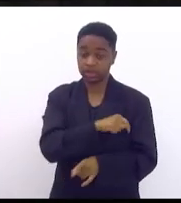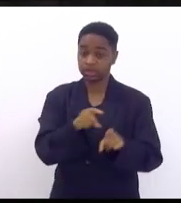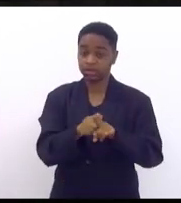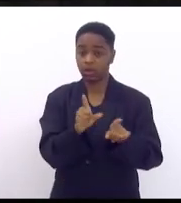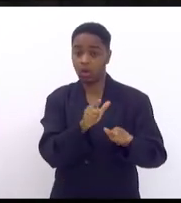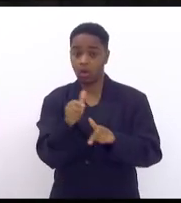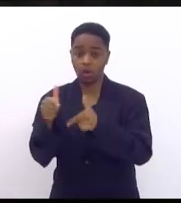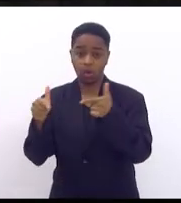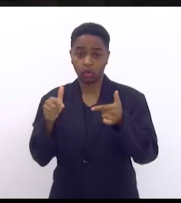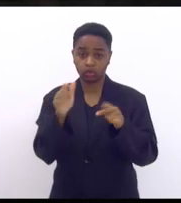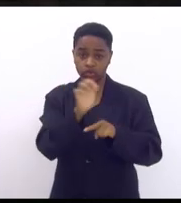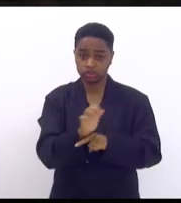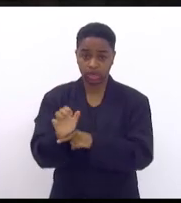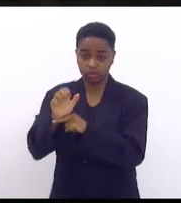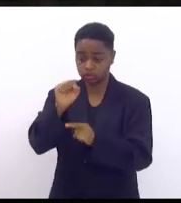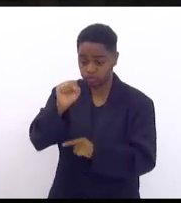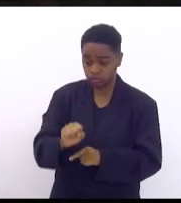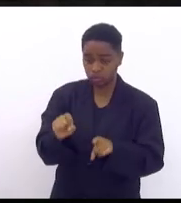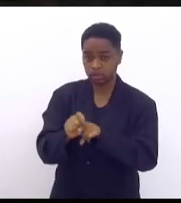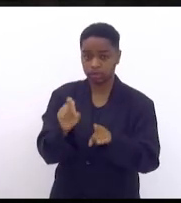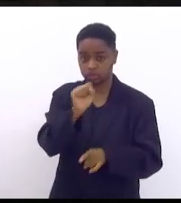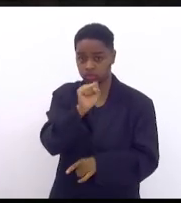outro estado do Sul-Sudeste.